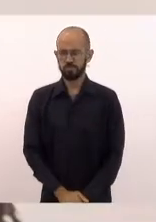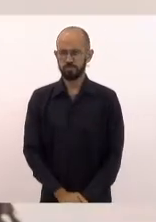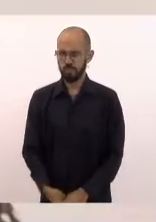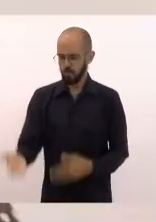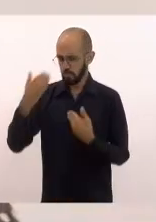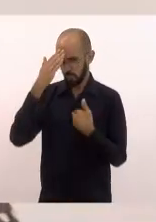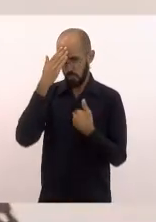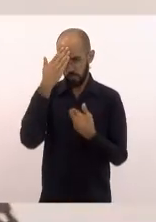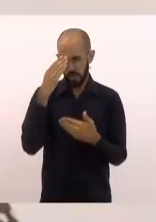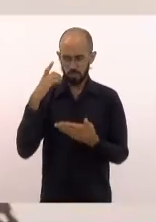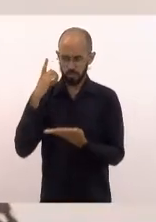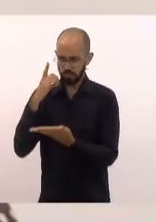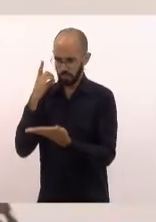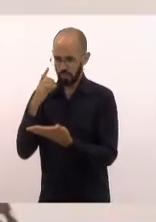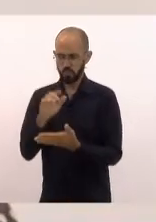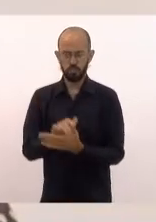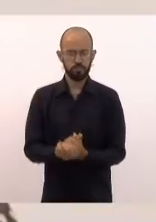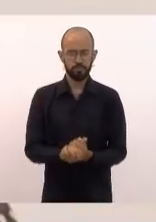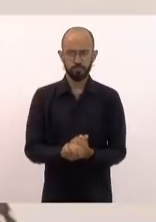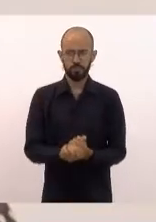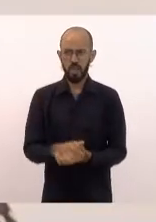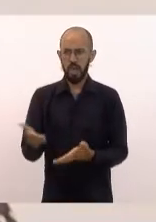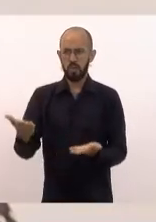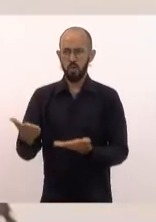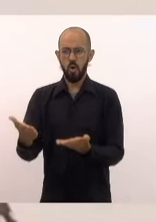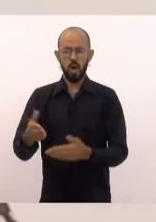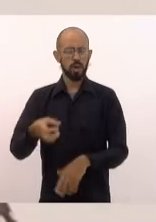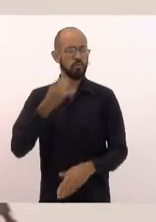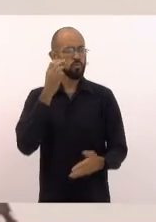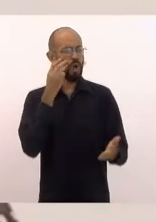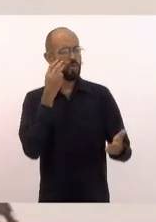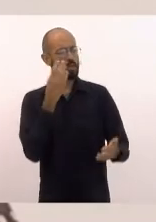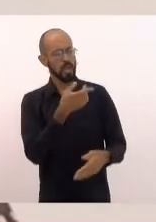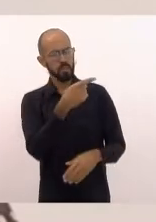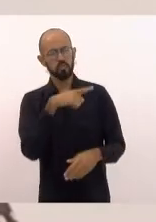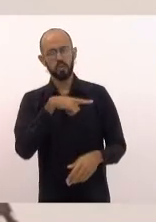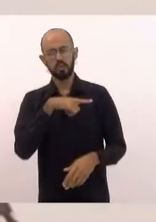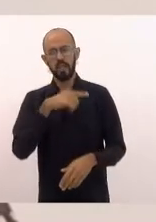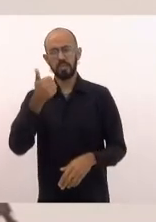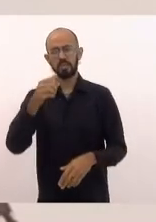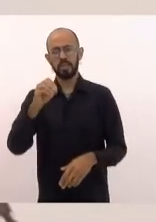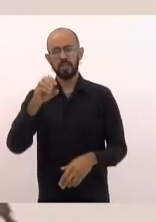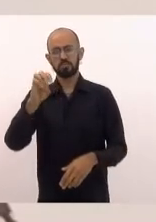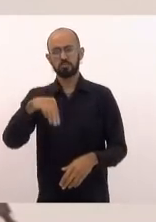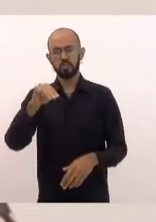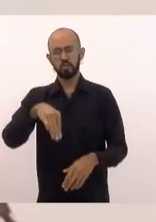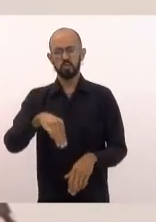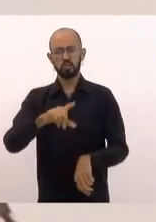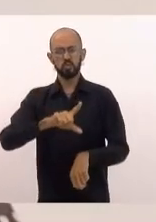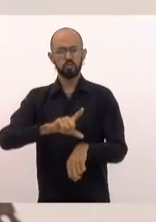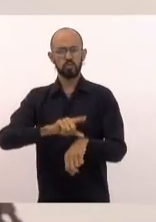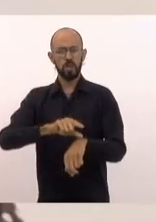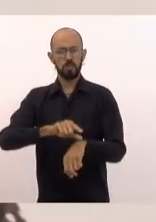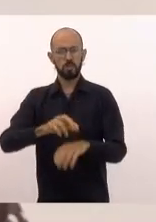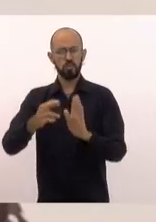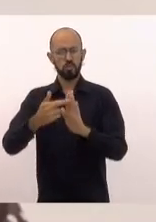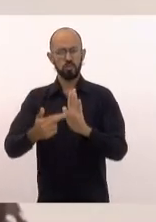Obrigada, deputado. O próximo orador inscrito é o nome do deputado Valdec Carneiro. Vossa Excelência dispõe de 10 minutos no tempo regimental.